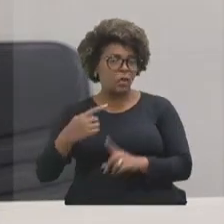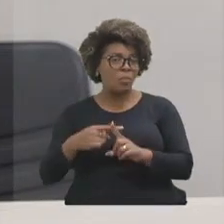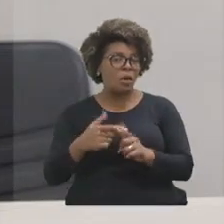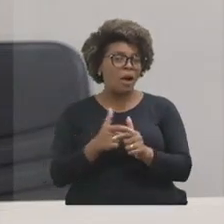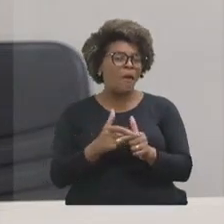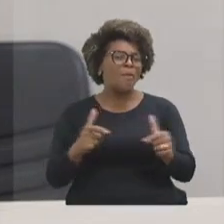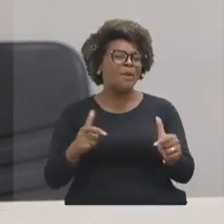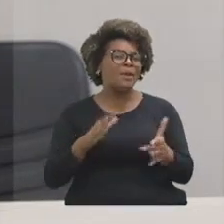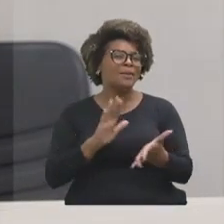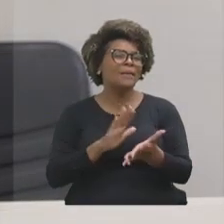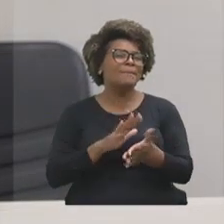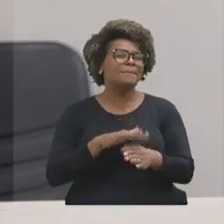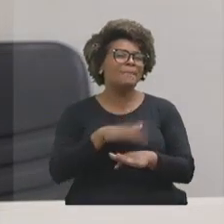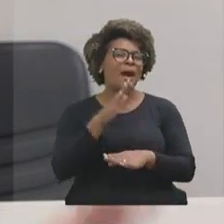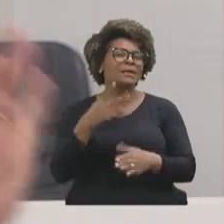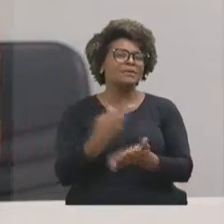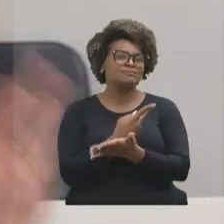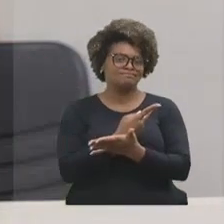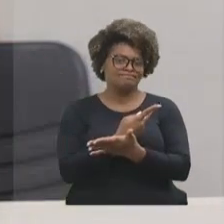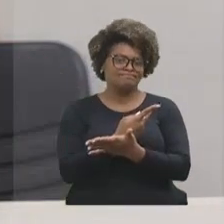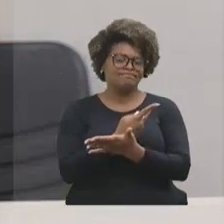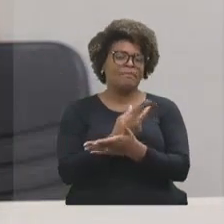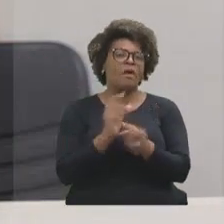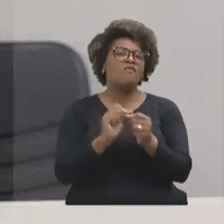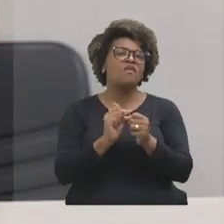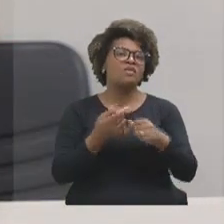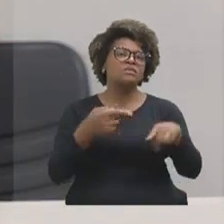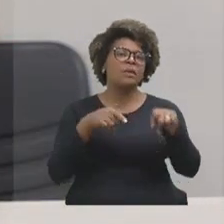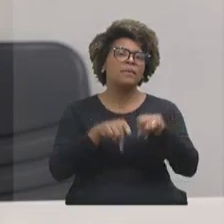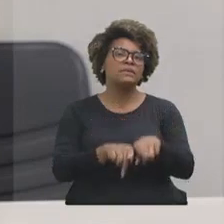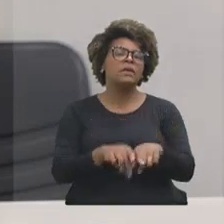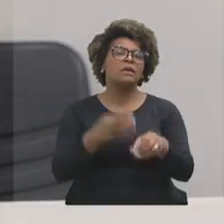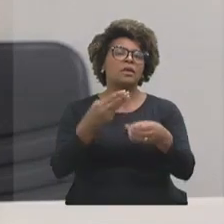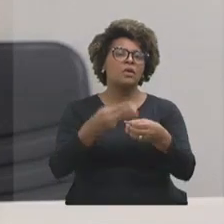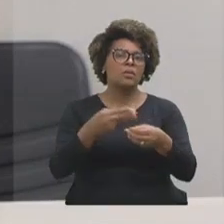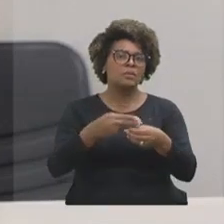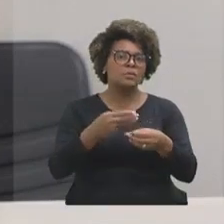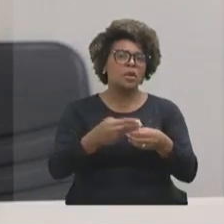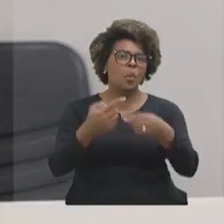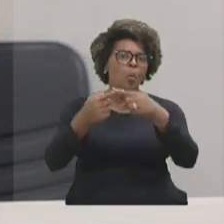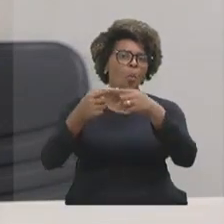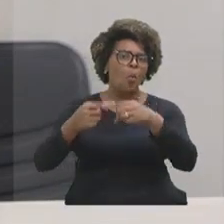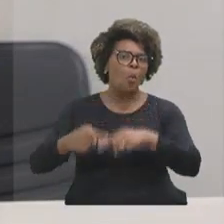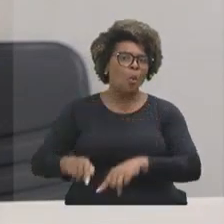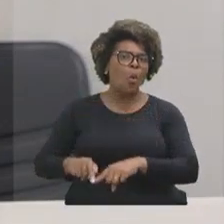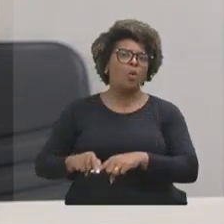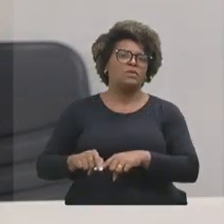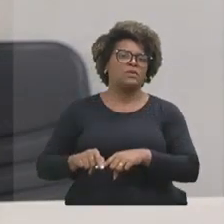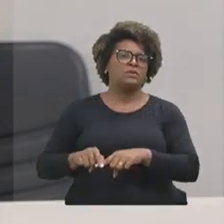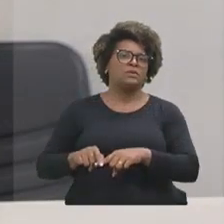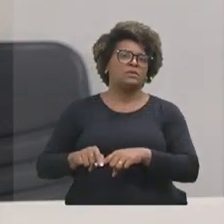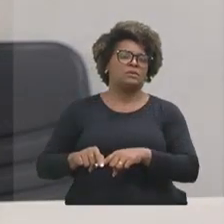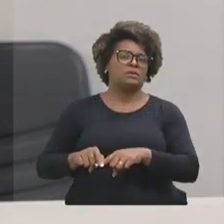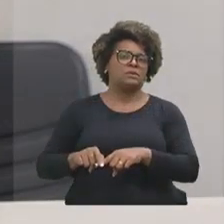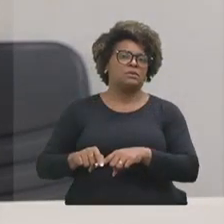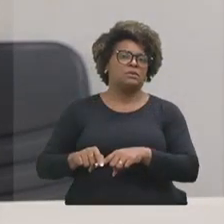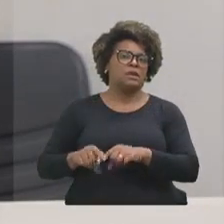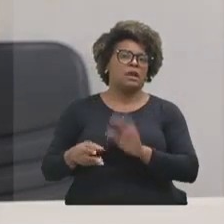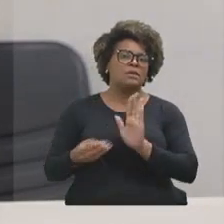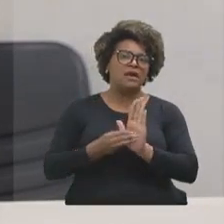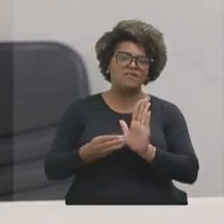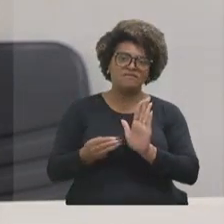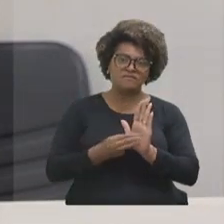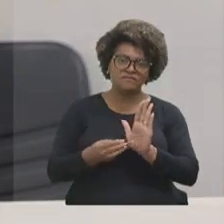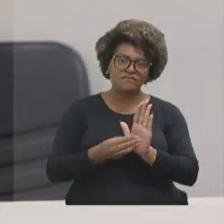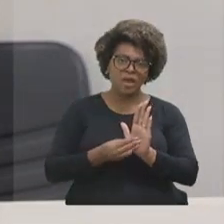celebrar um convênio com o município de enfrentamento a sazonalidade pediátrica neste momento